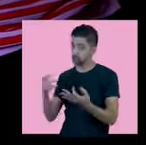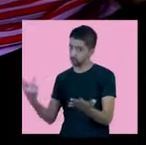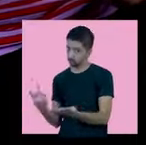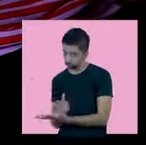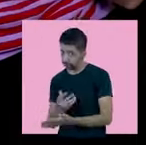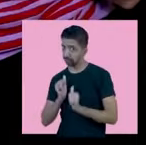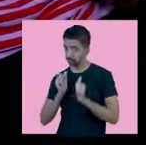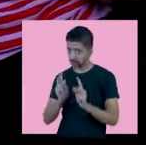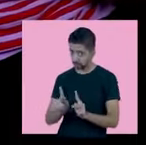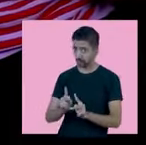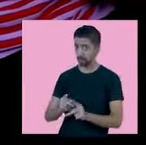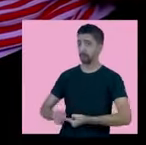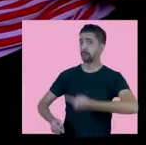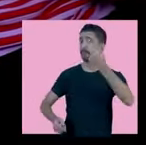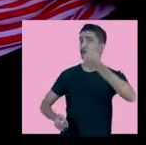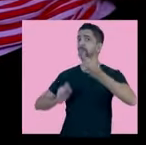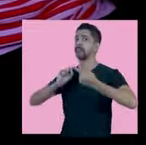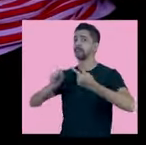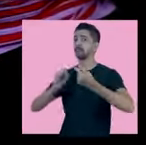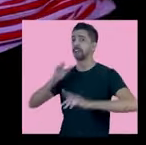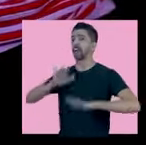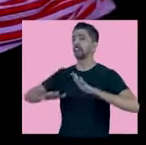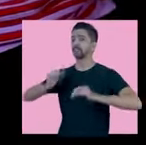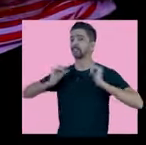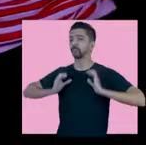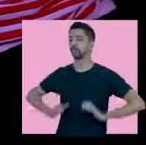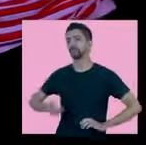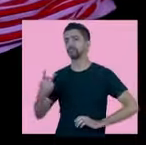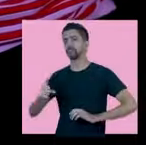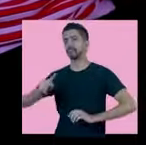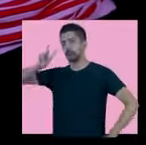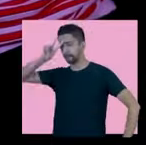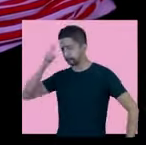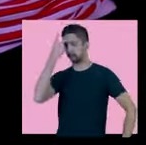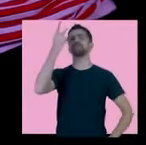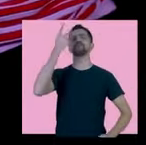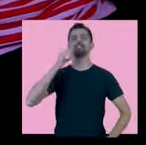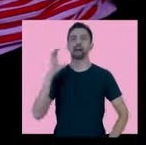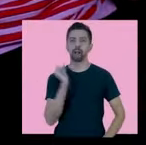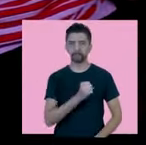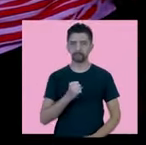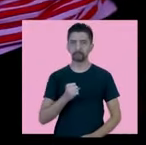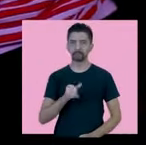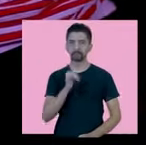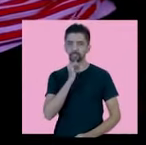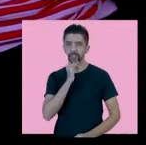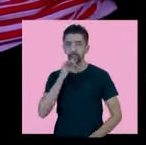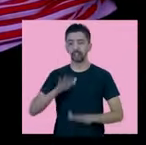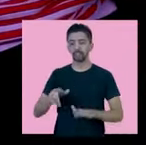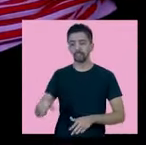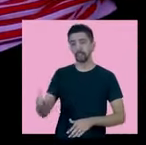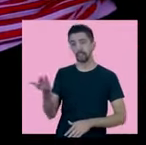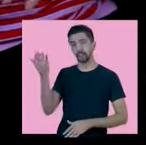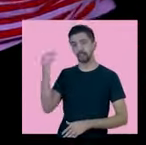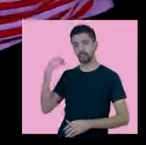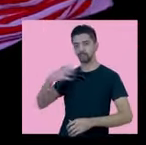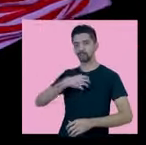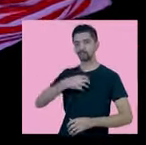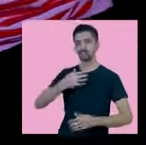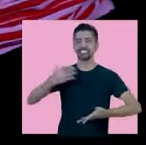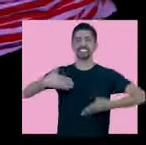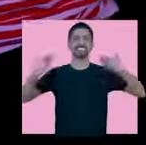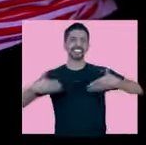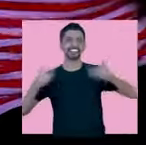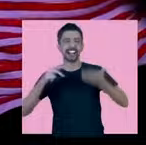estiver acontecendo. Uma das primeiras coisas para prestar atenção são mudanças muito bruscas de comportamento. Crianças ou adolescentes que antes eram